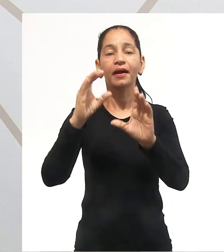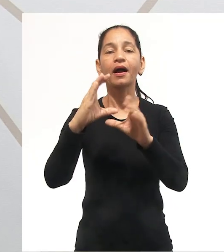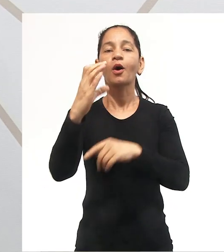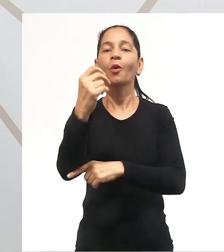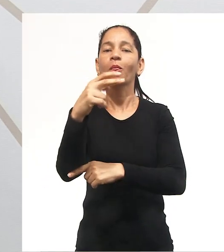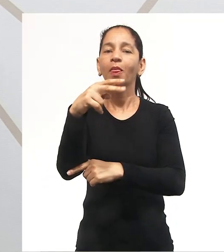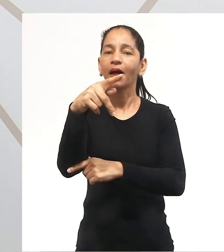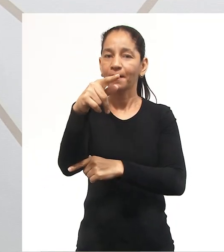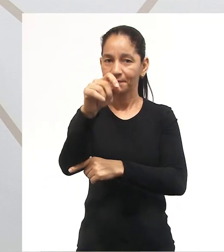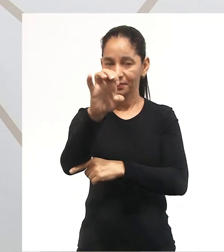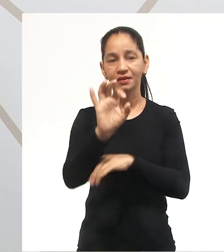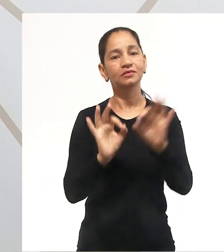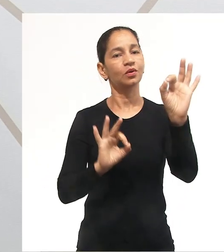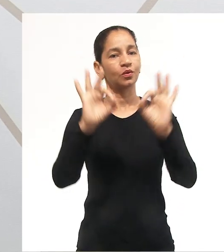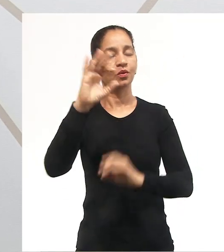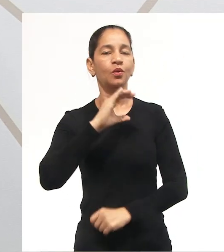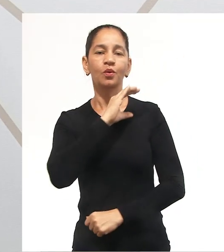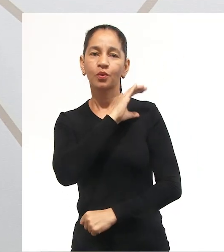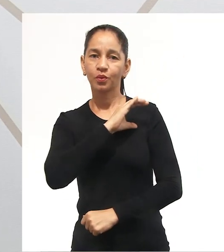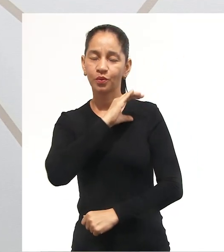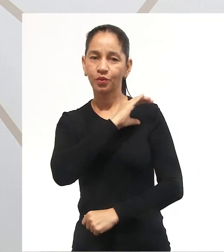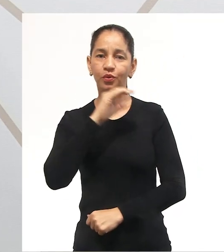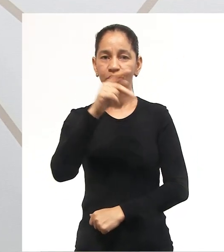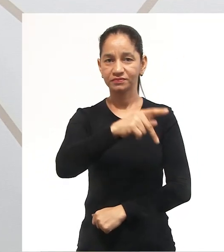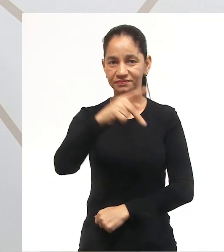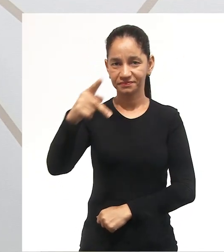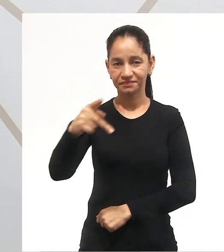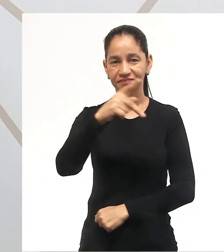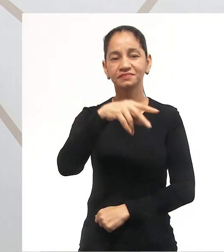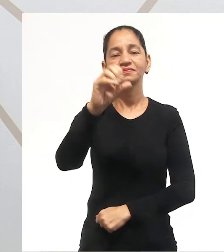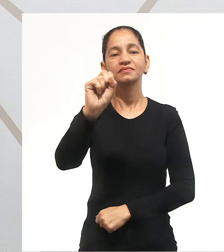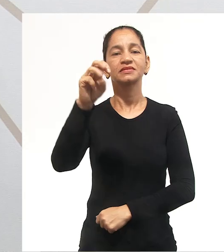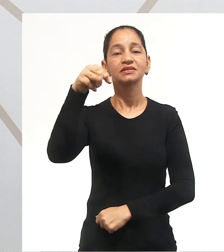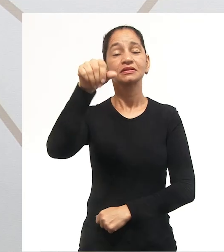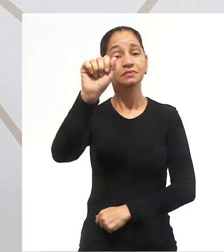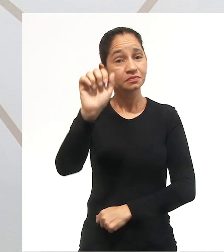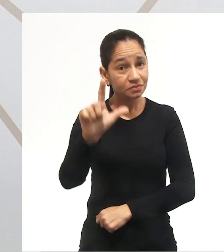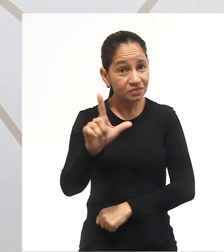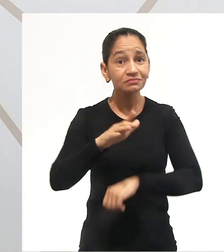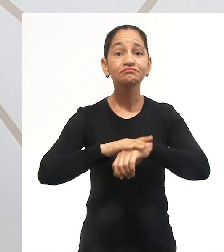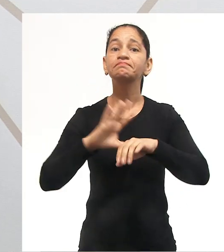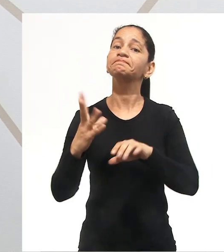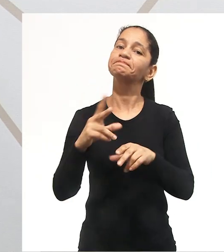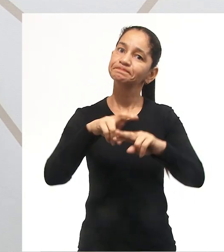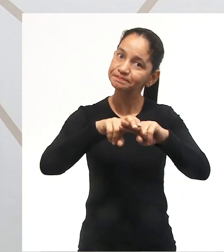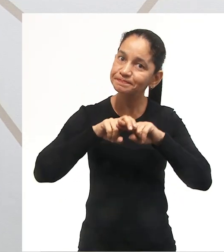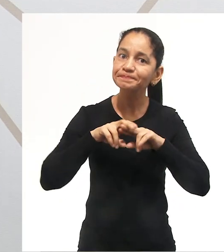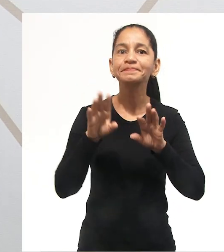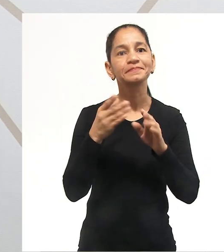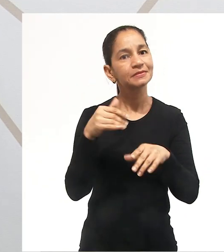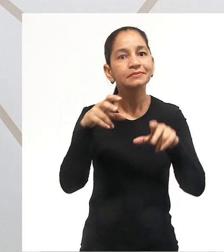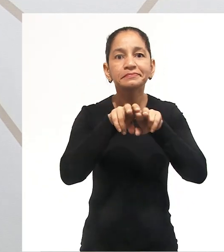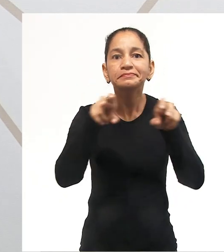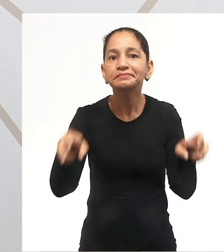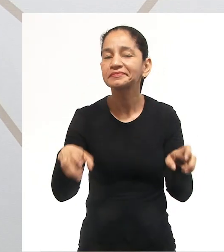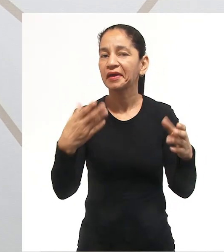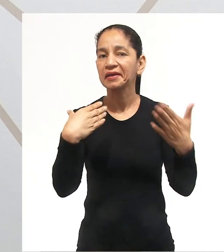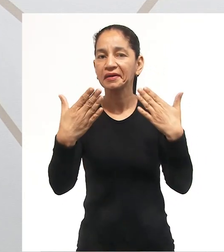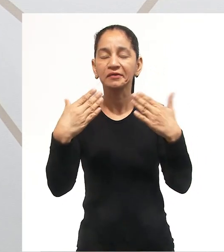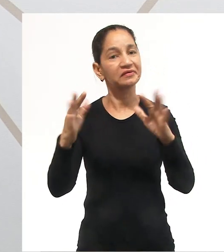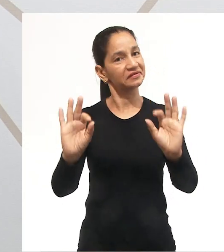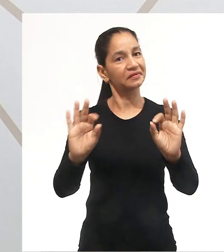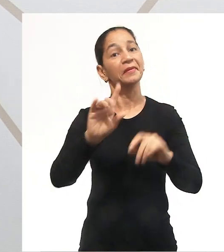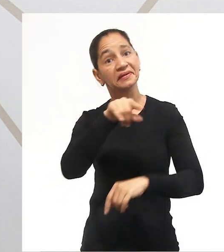CONAP, que está sendo coordenada aí pelo professor Samuel dos Santos Júnior, e por esse motivo não está aqui nessa bancada aqui com a